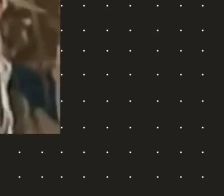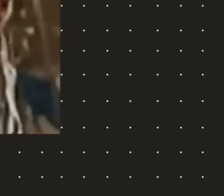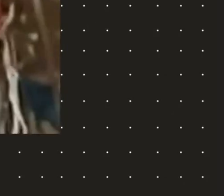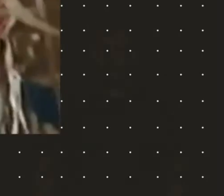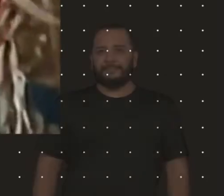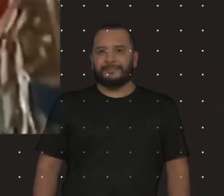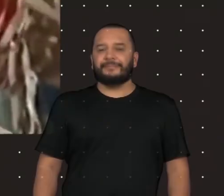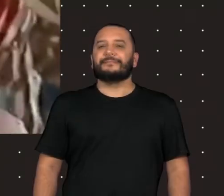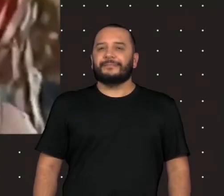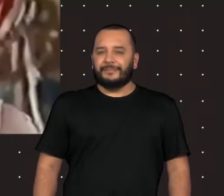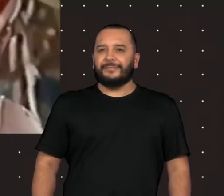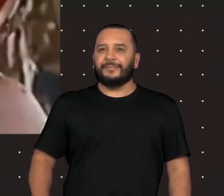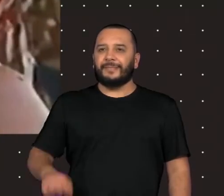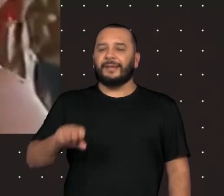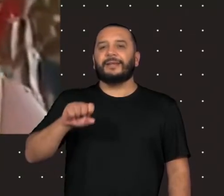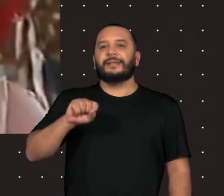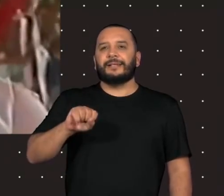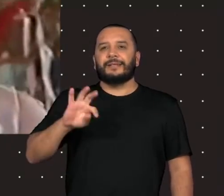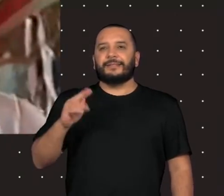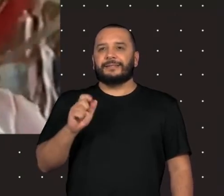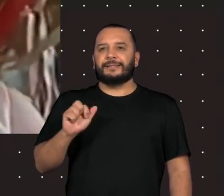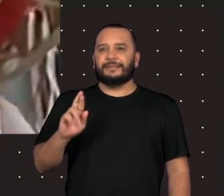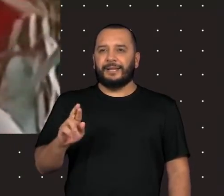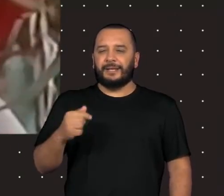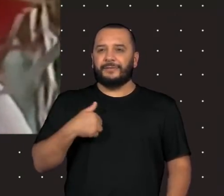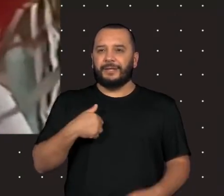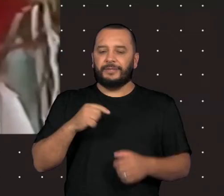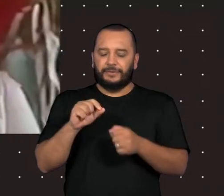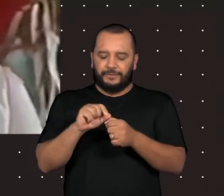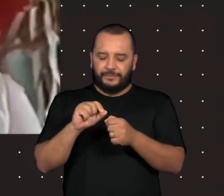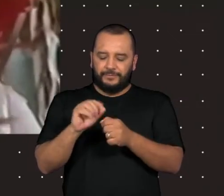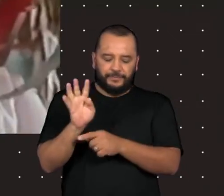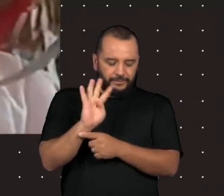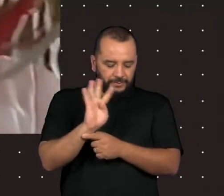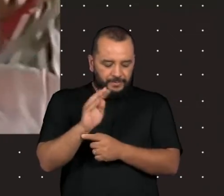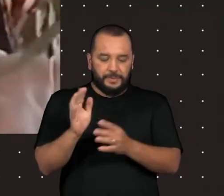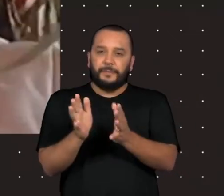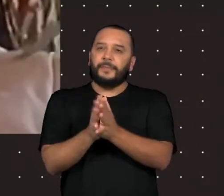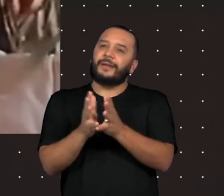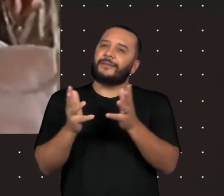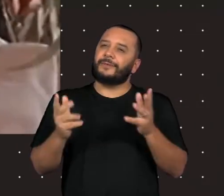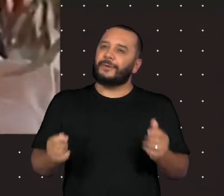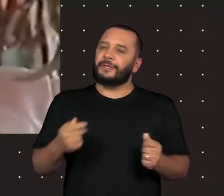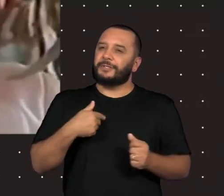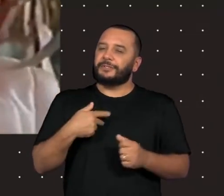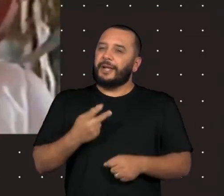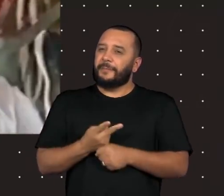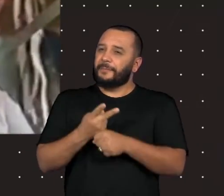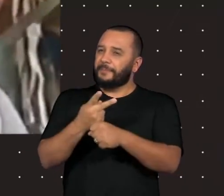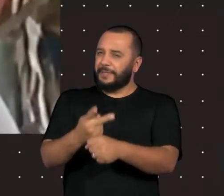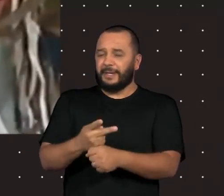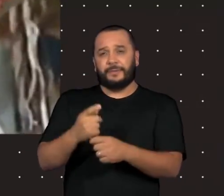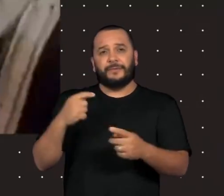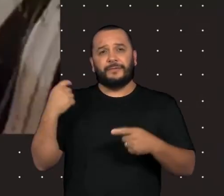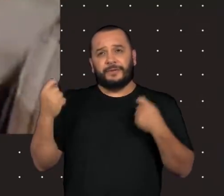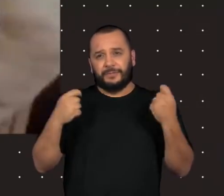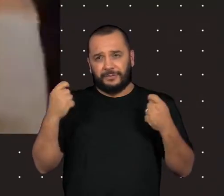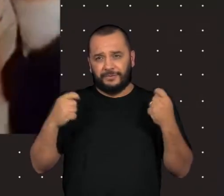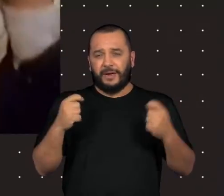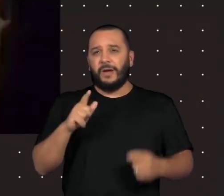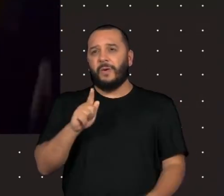A Esther desse filme, ela está maravilhosa. Ela ganhou todos os prêmios, Festival de Gramado,